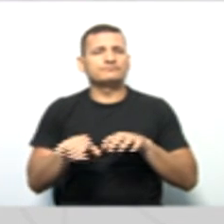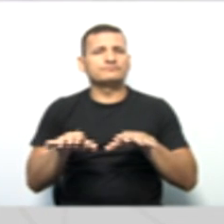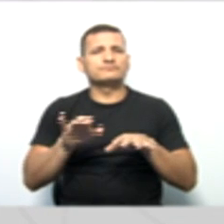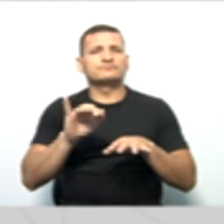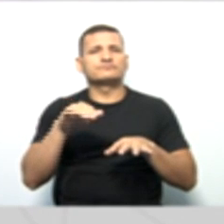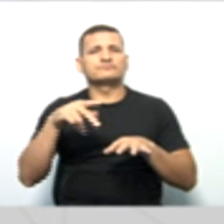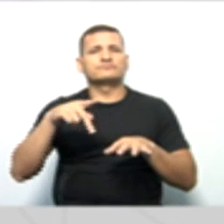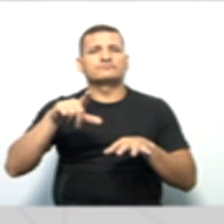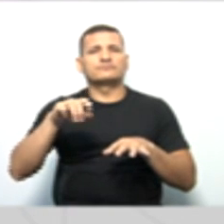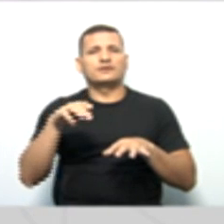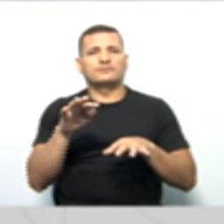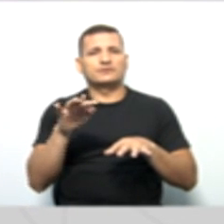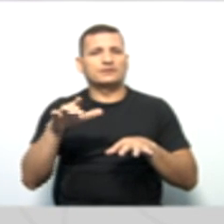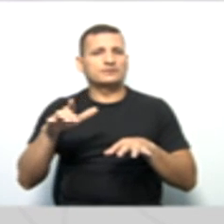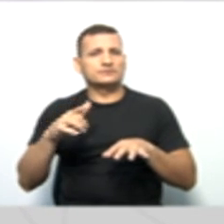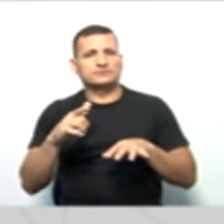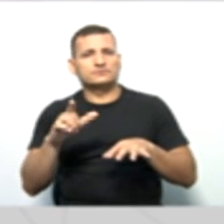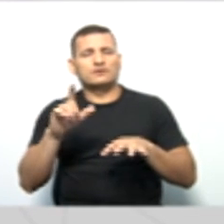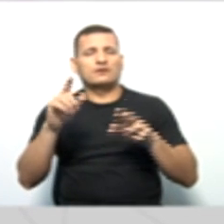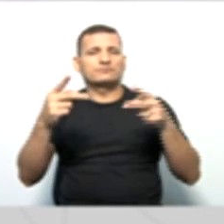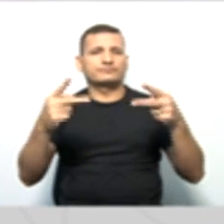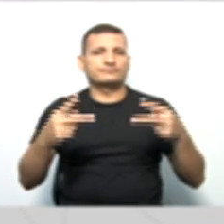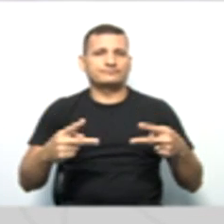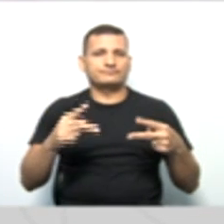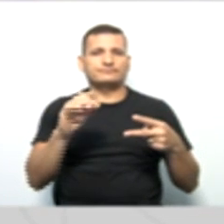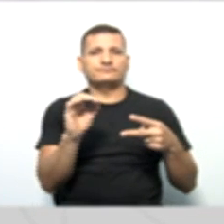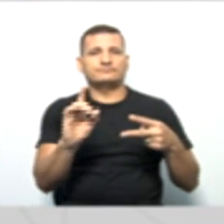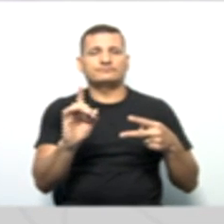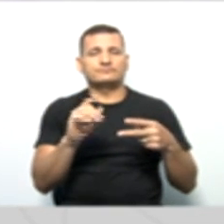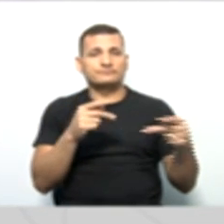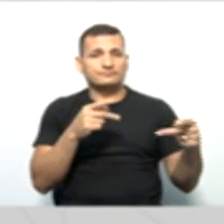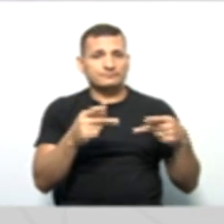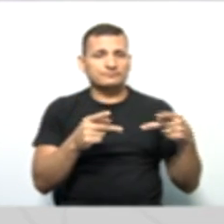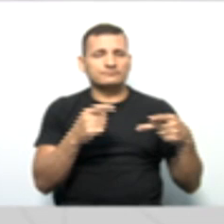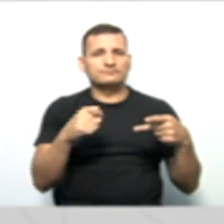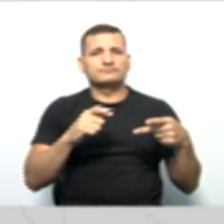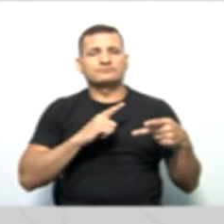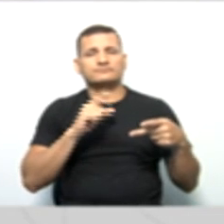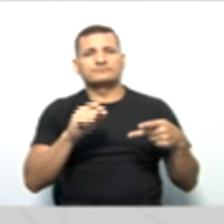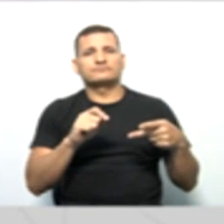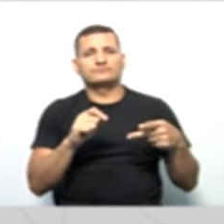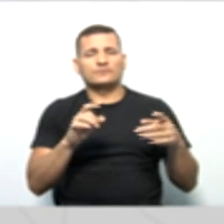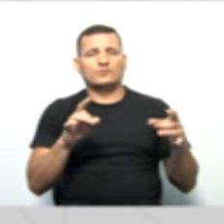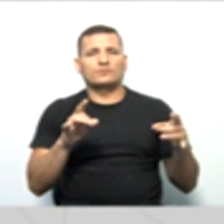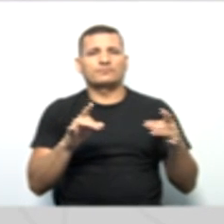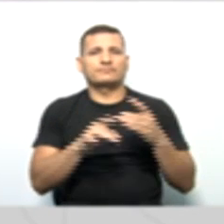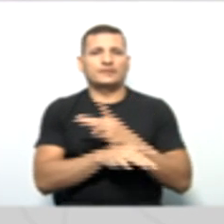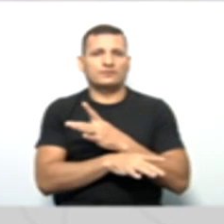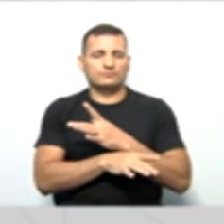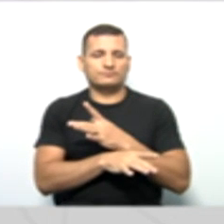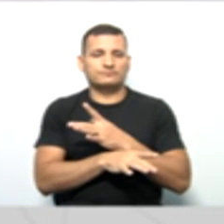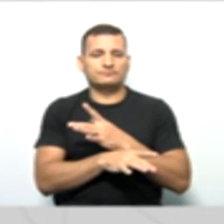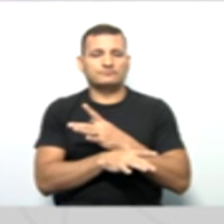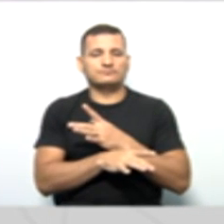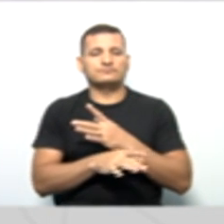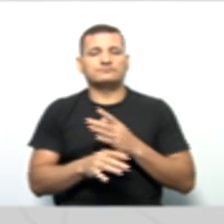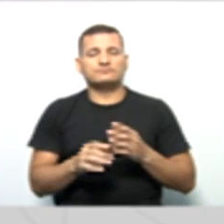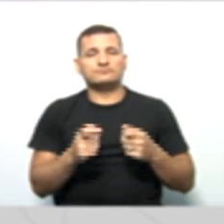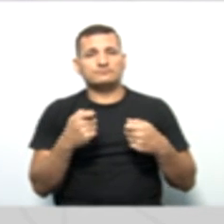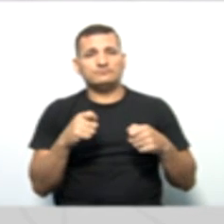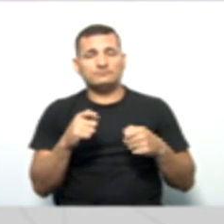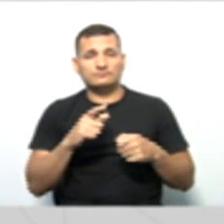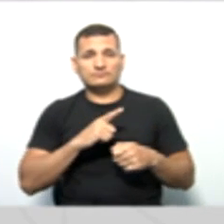É o meu código-fonte, tá? Então, o que o projeto ele tem que ter? Ele tem que ter um quadro completo, ou seja, ele tem que estar